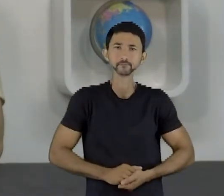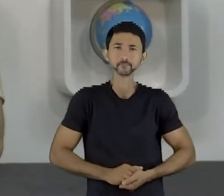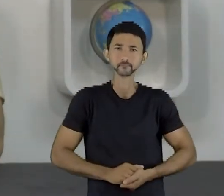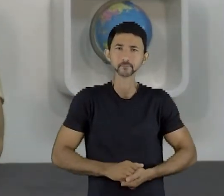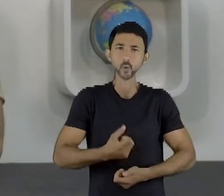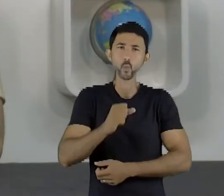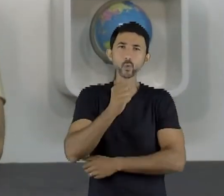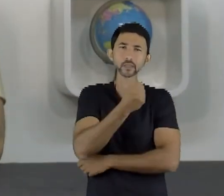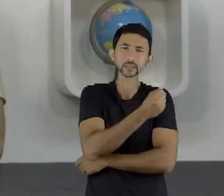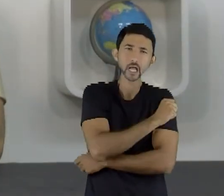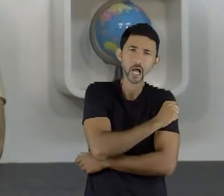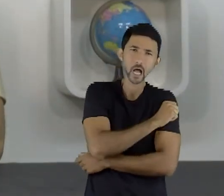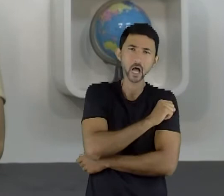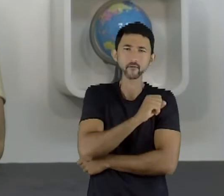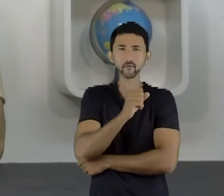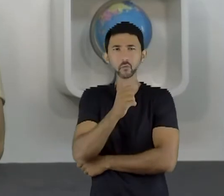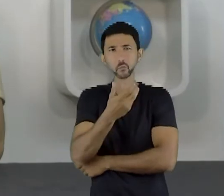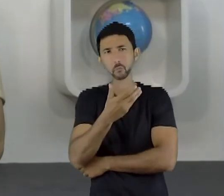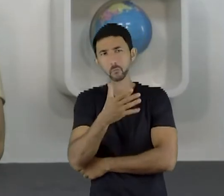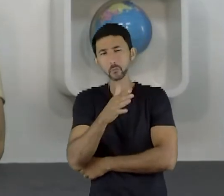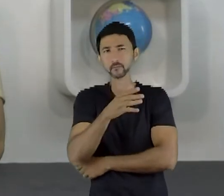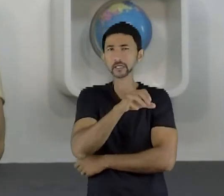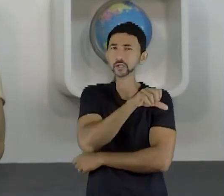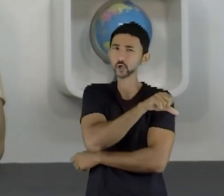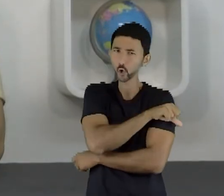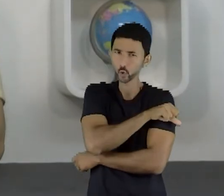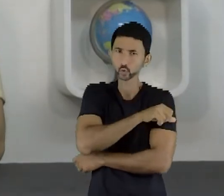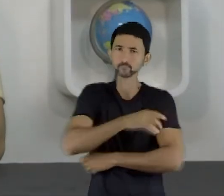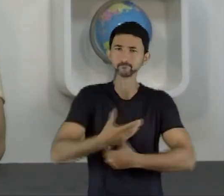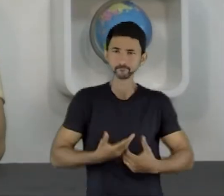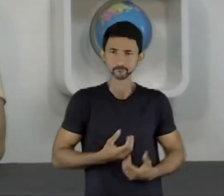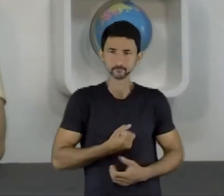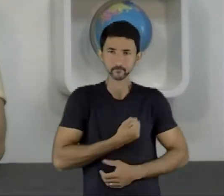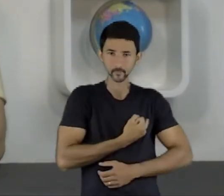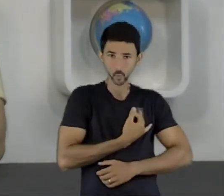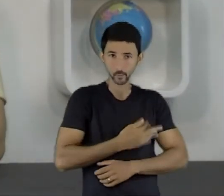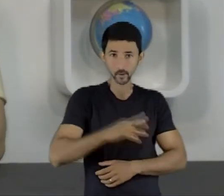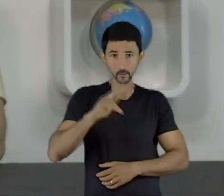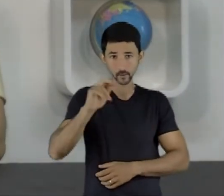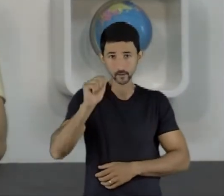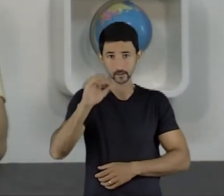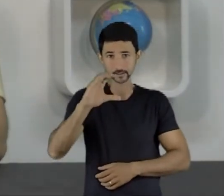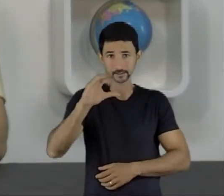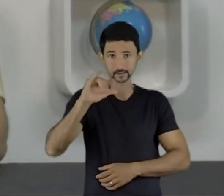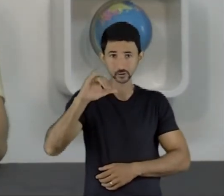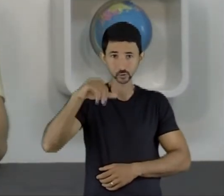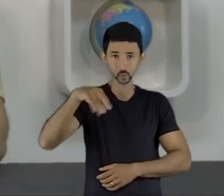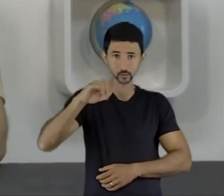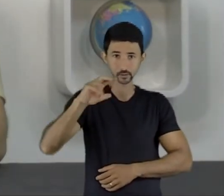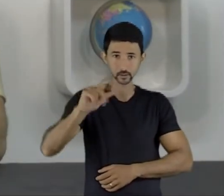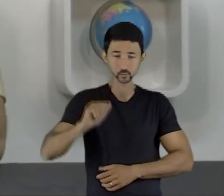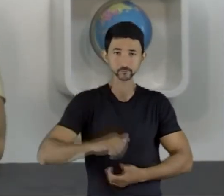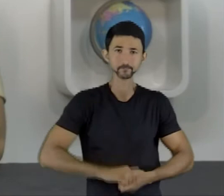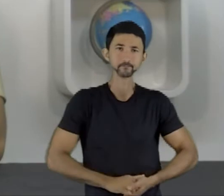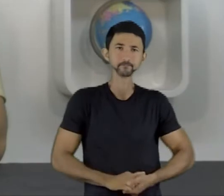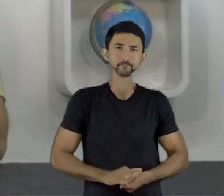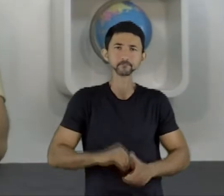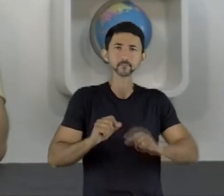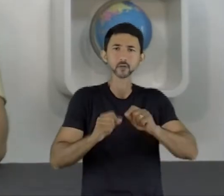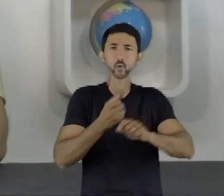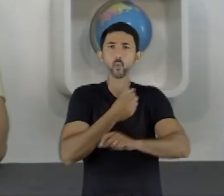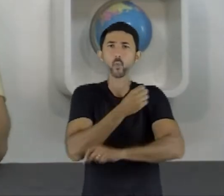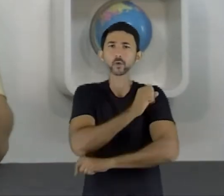o oitavo, nono ano, eles são números racionais. No oitavo, no nono